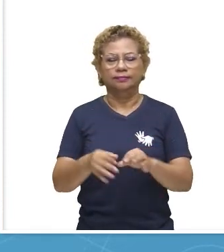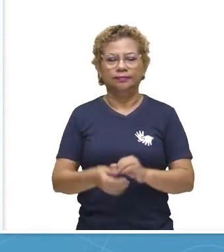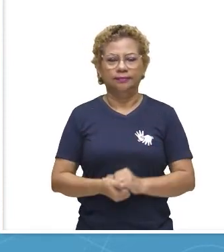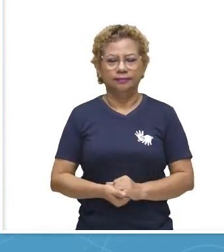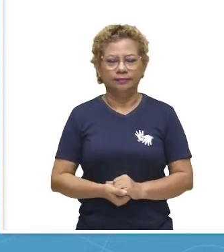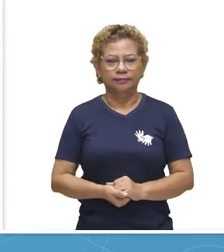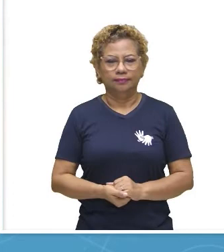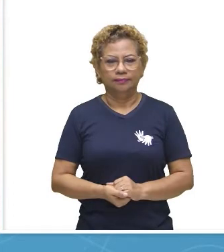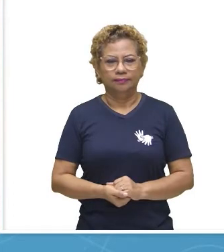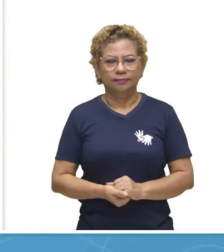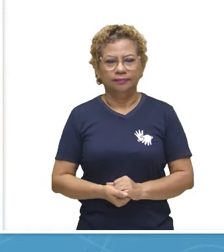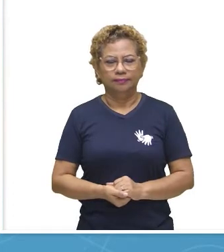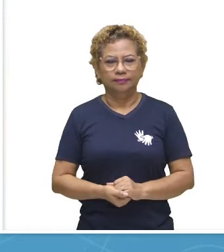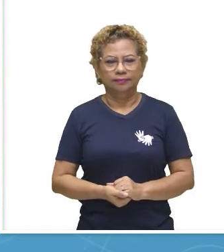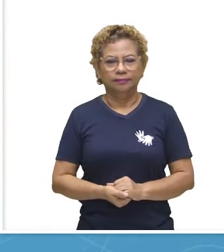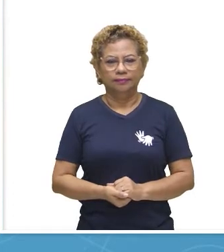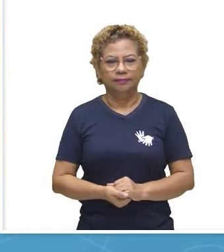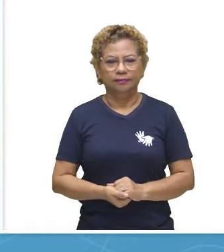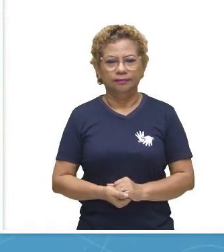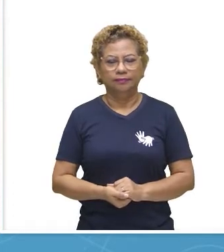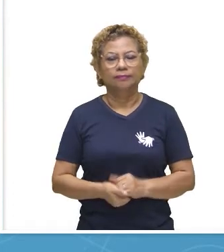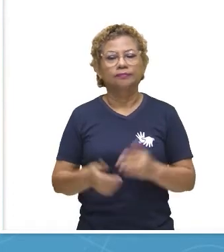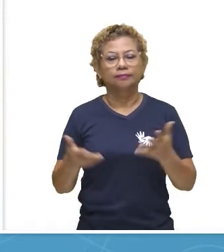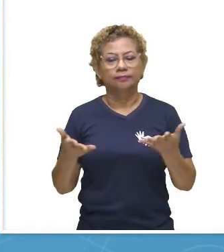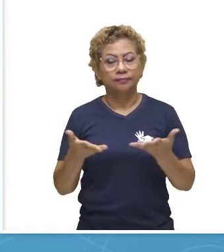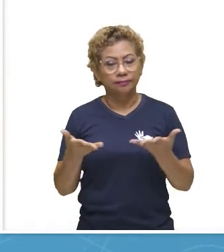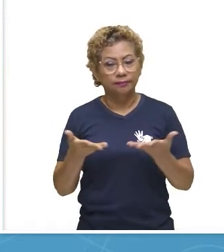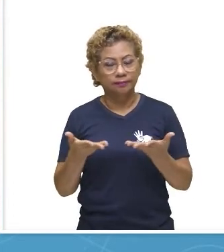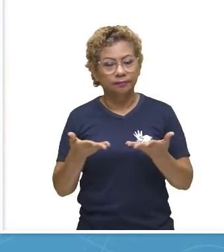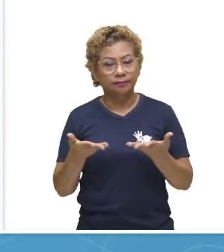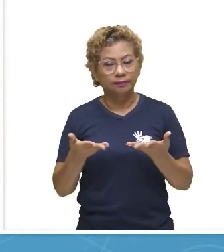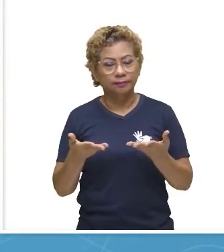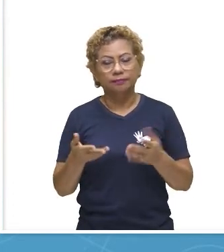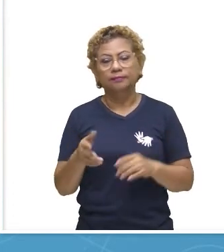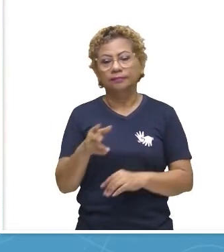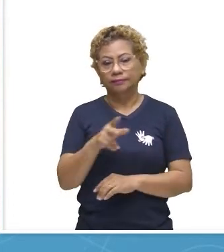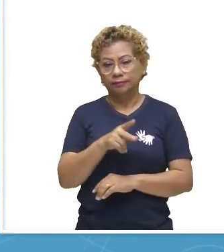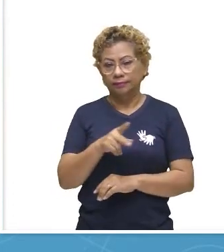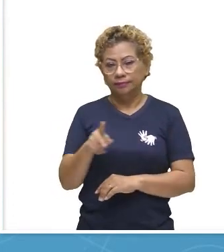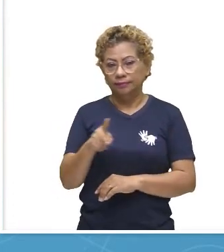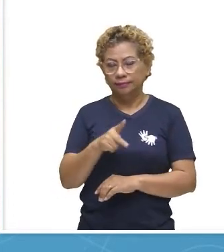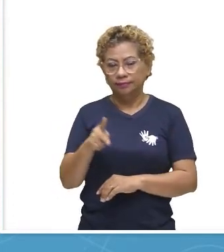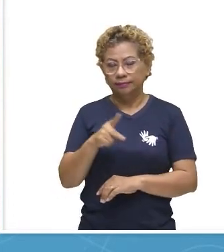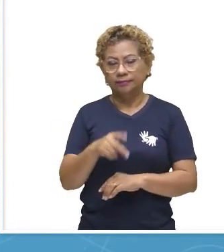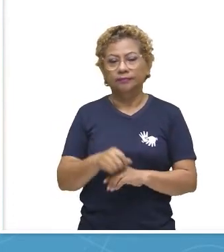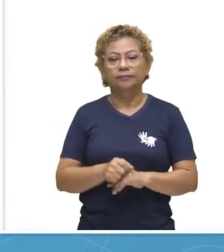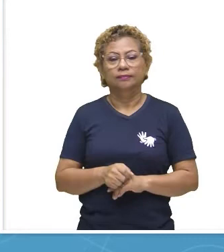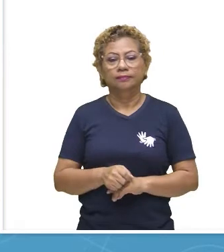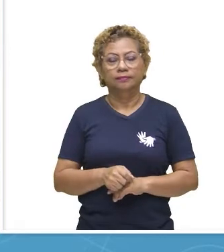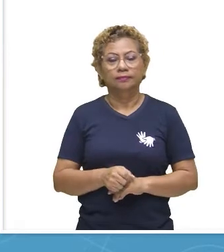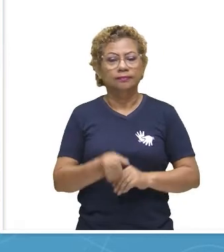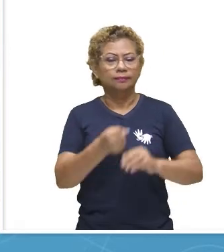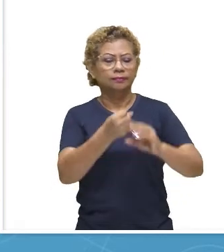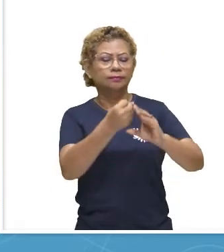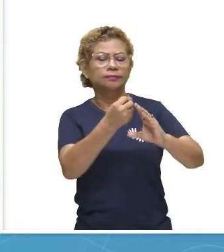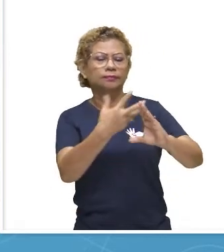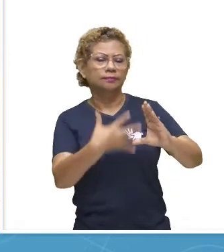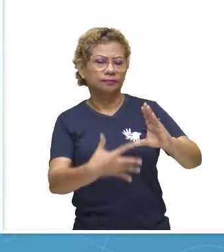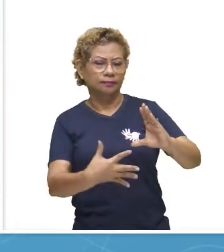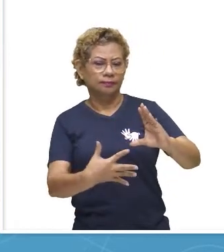Só isso, né? E aí, qual é a característica dele,